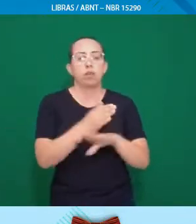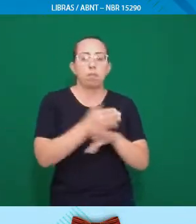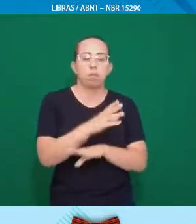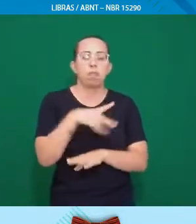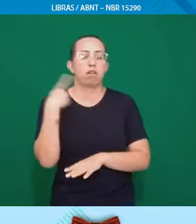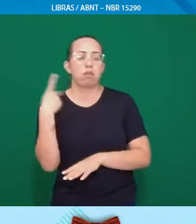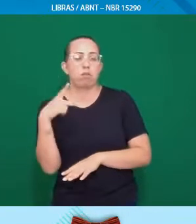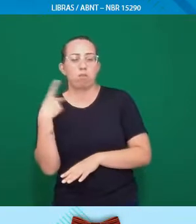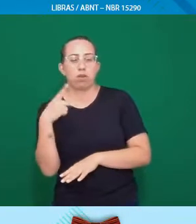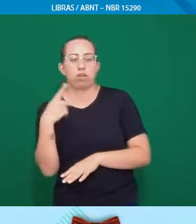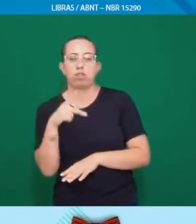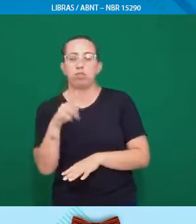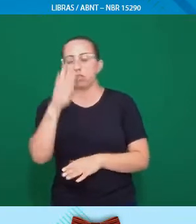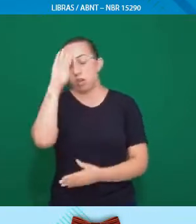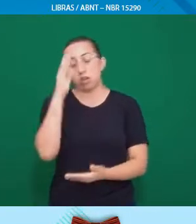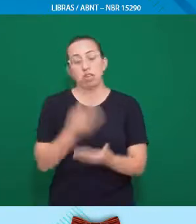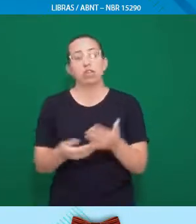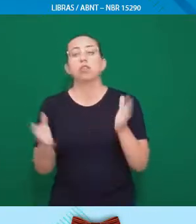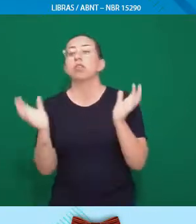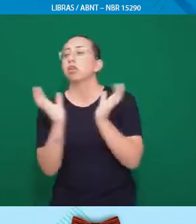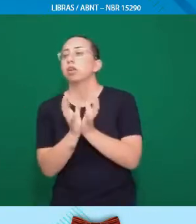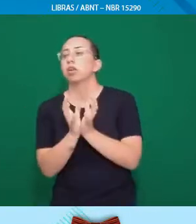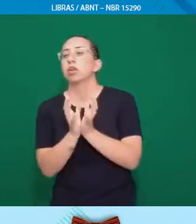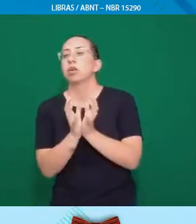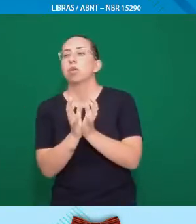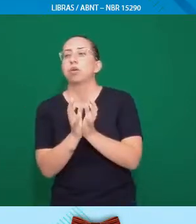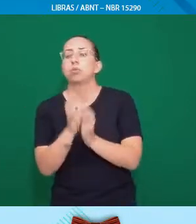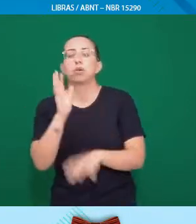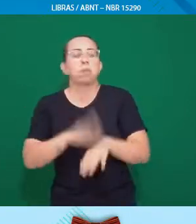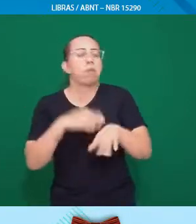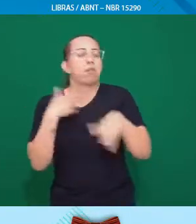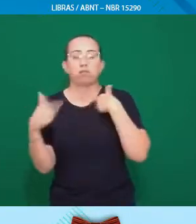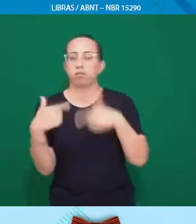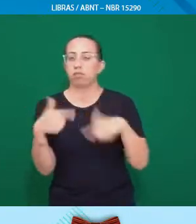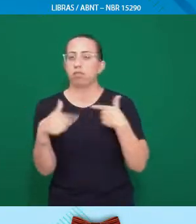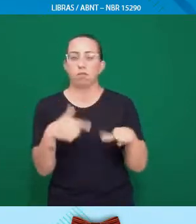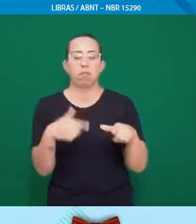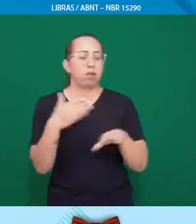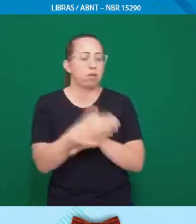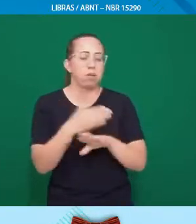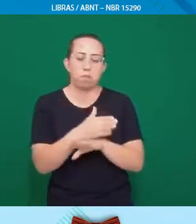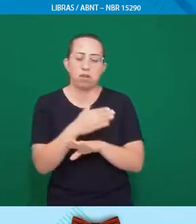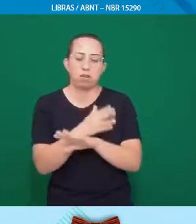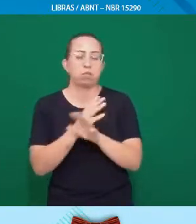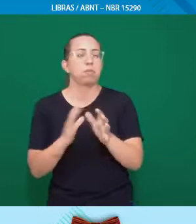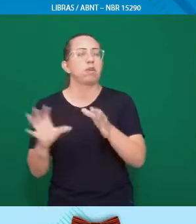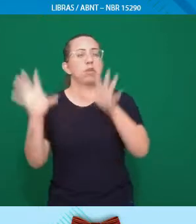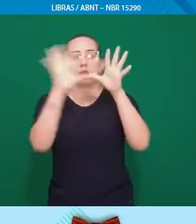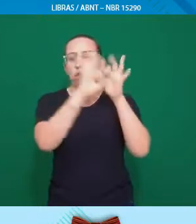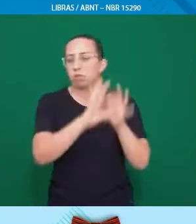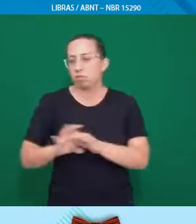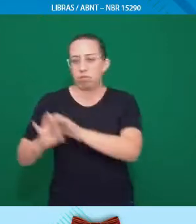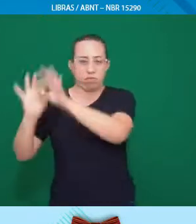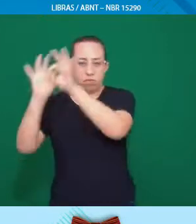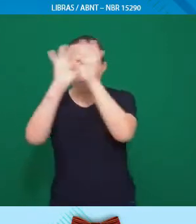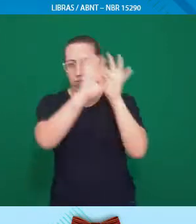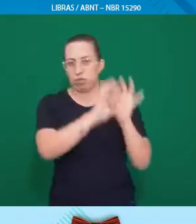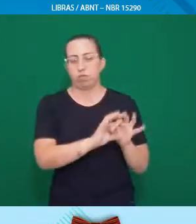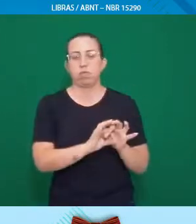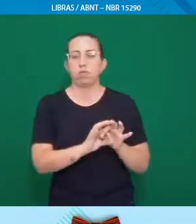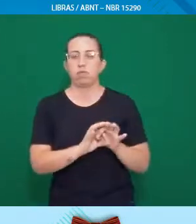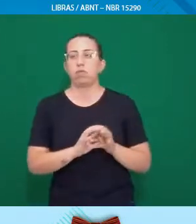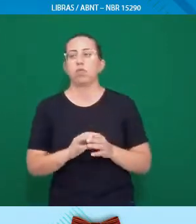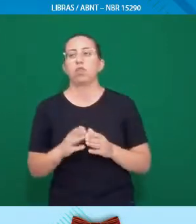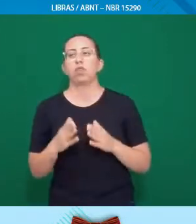política que Acredito sim que é o grupo Cuide da Marli é faz parte do Conjunto O agronegócio